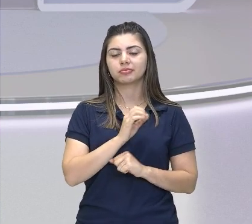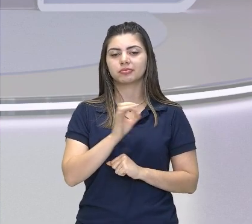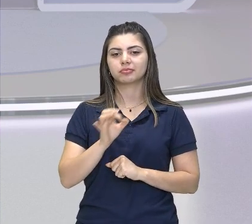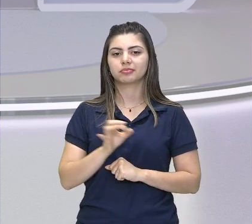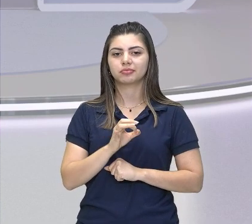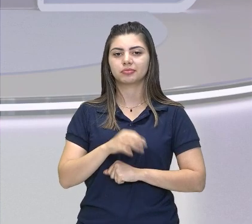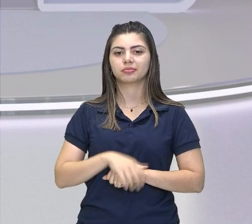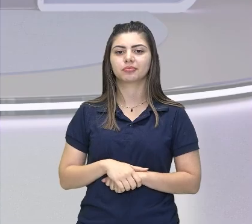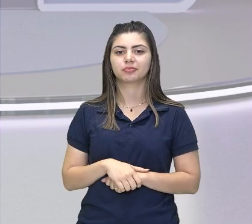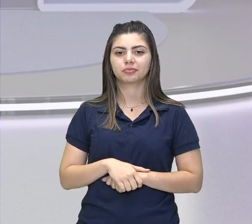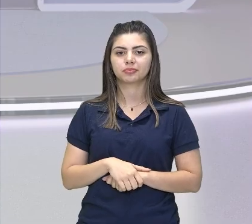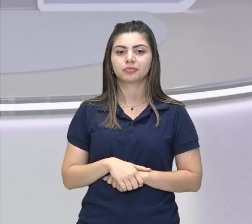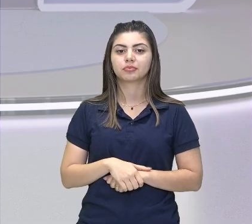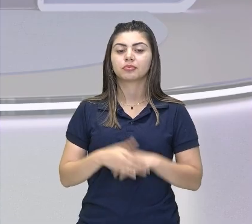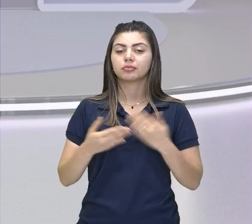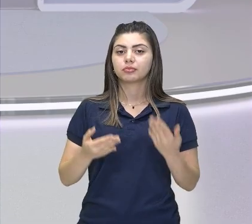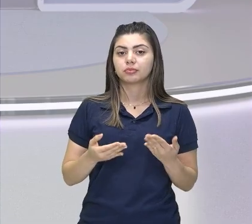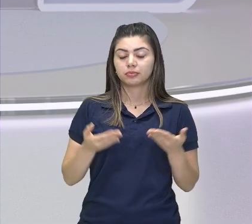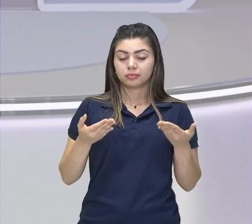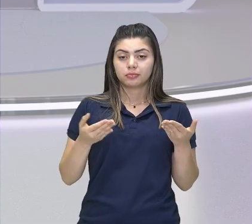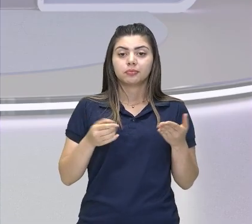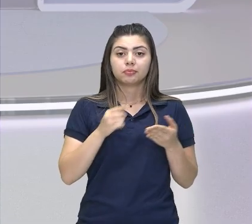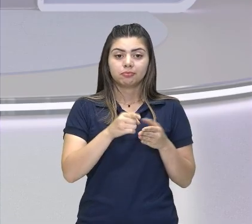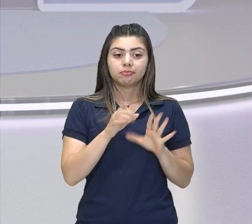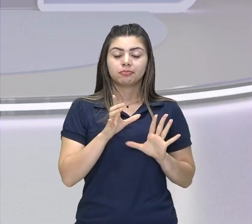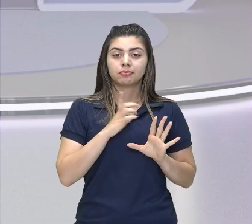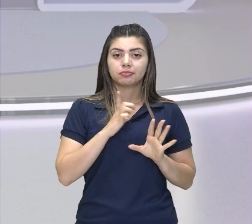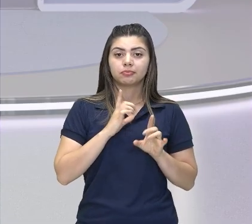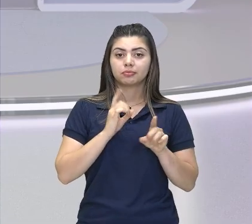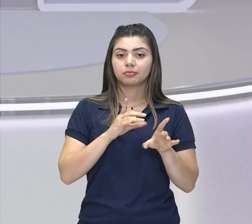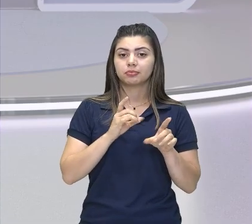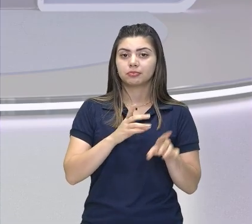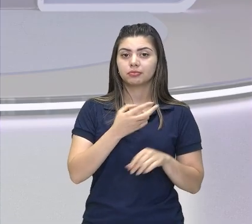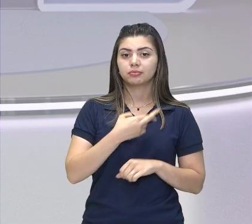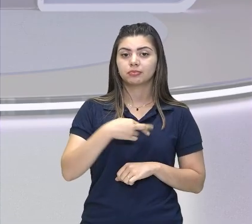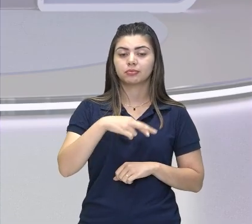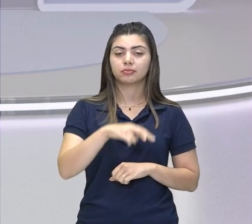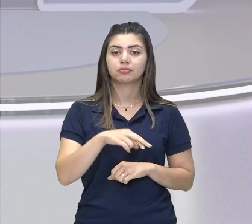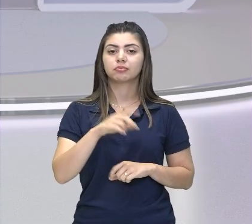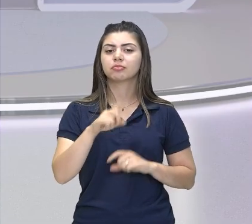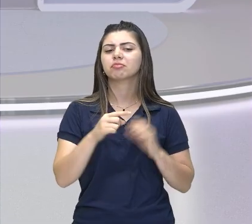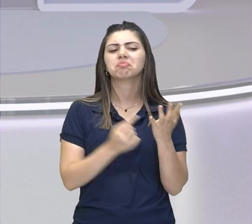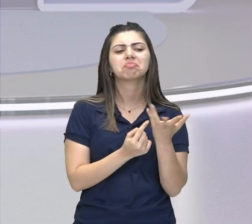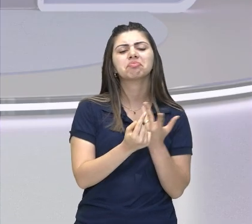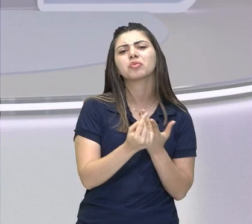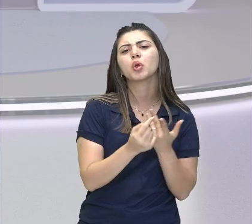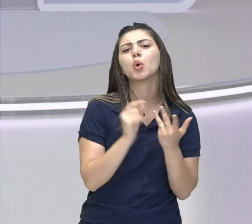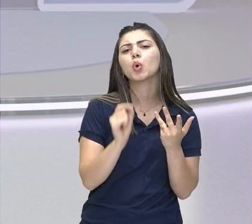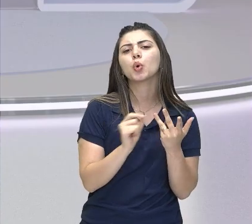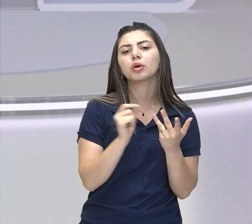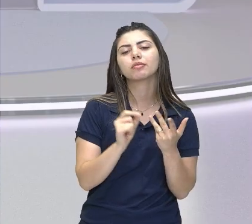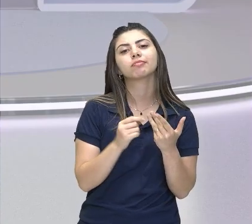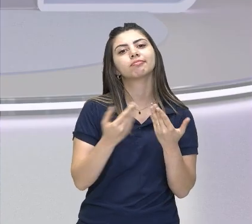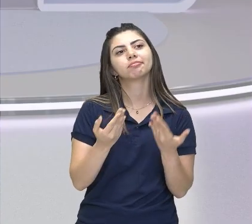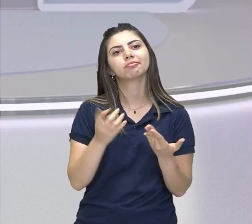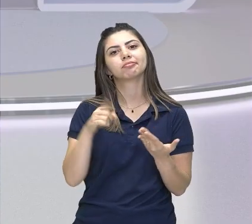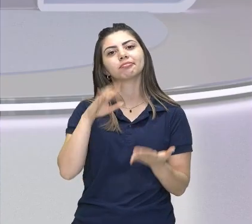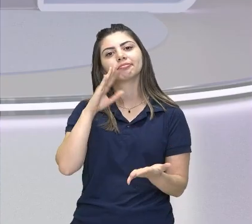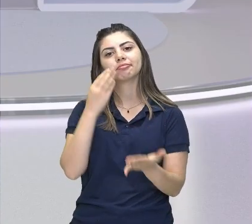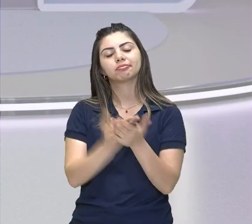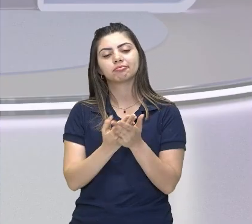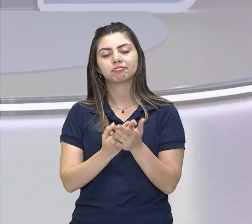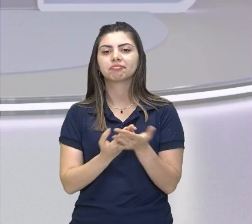um todo. Então a doutrina religiosa ela é o conjunto de quê, professor? Conjunto de crenças, naquilo que